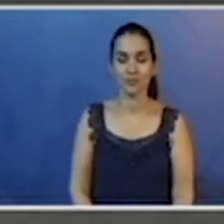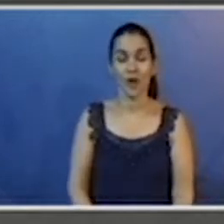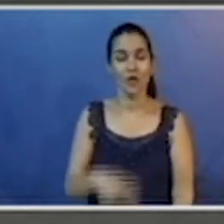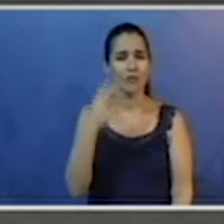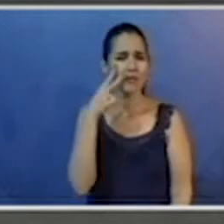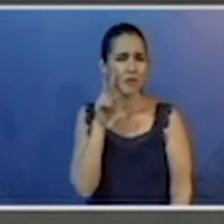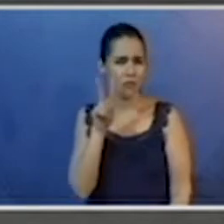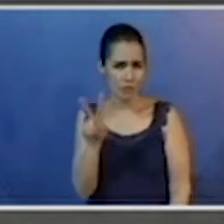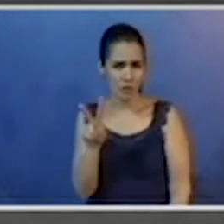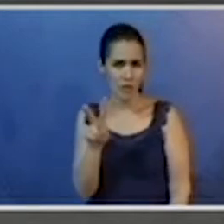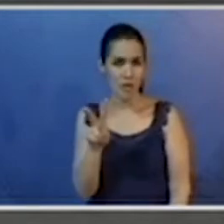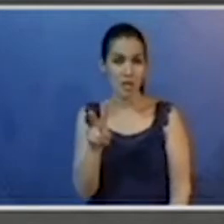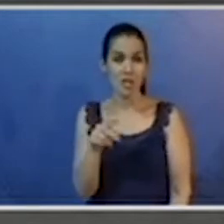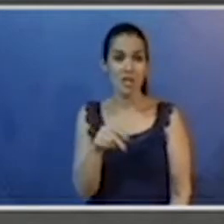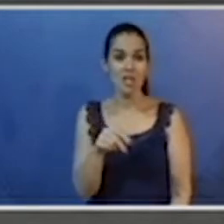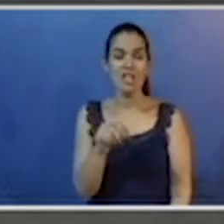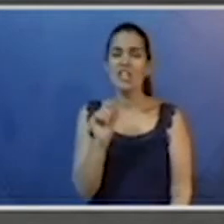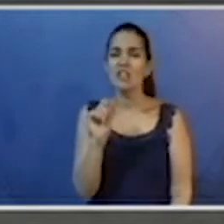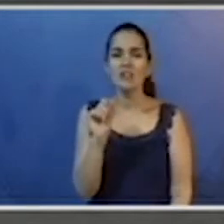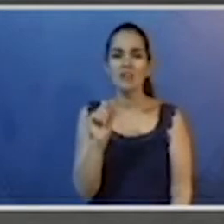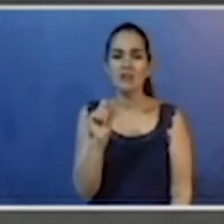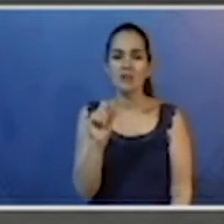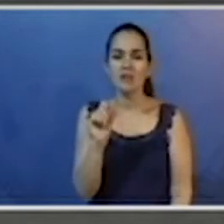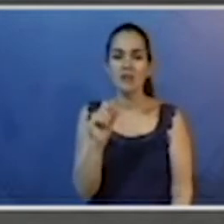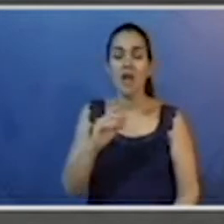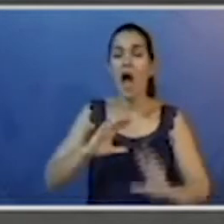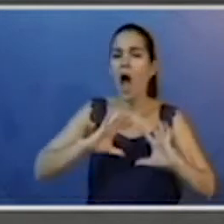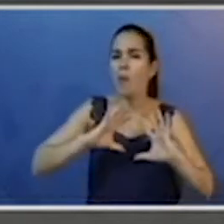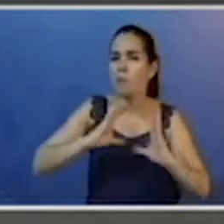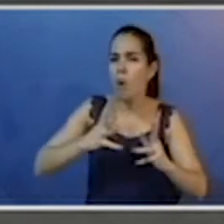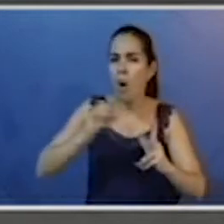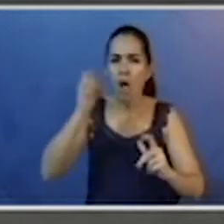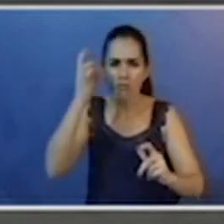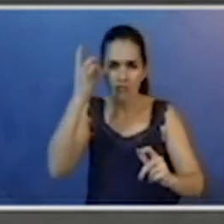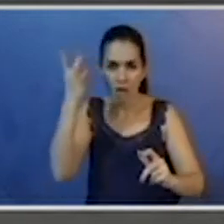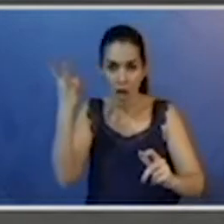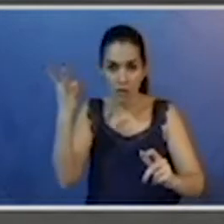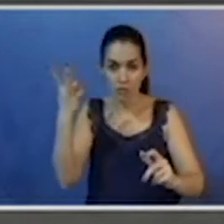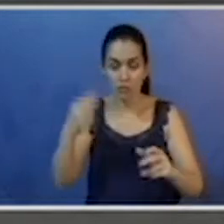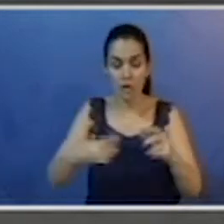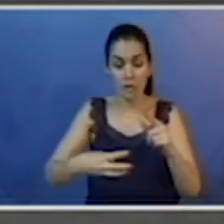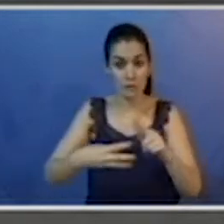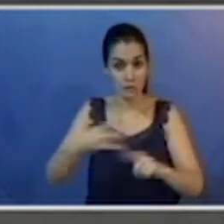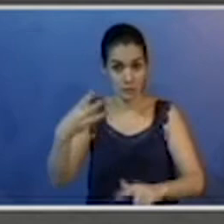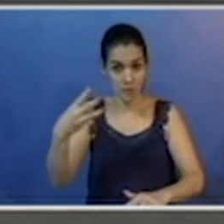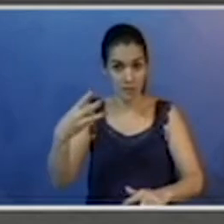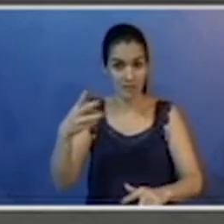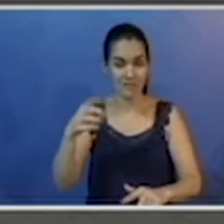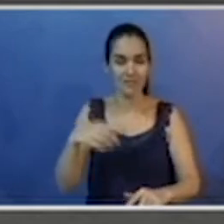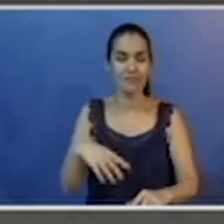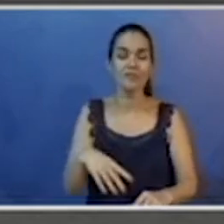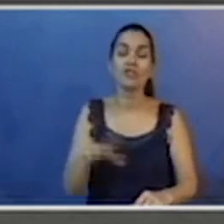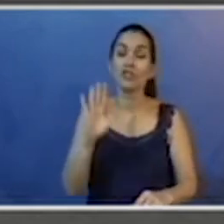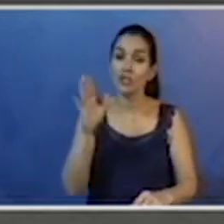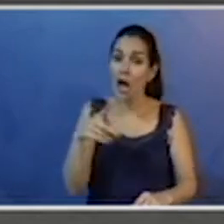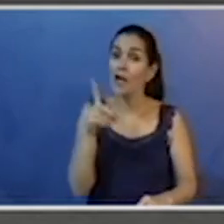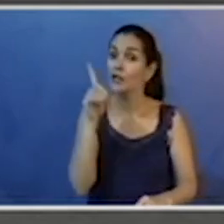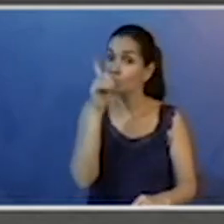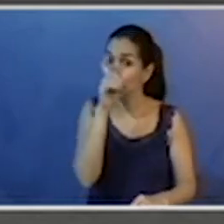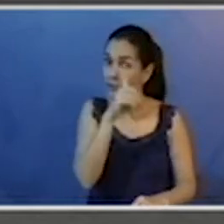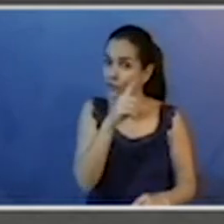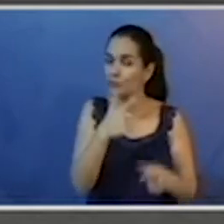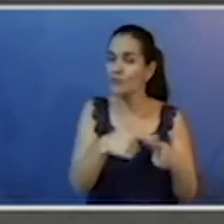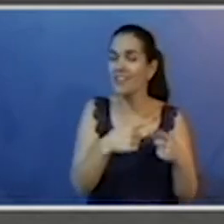que mesmo é a bola que eu peguei a mais fácil das três que eu acho já é bem mais difícil que a bola grande